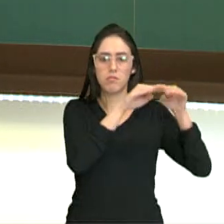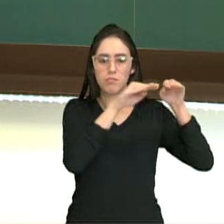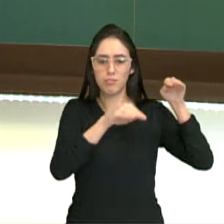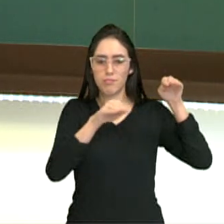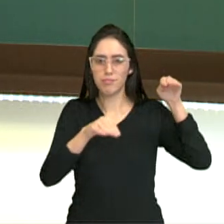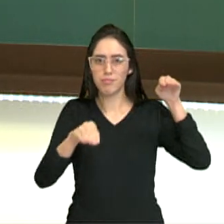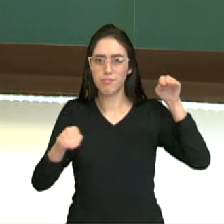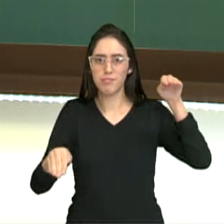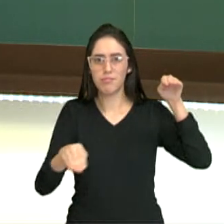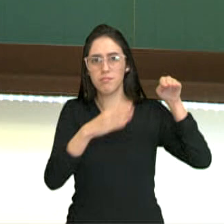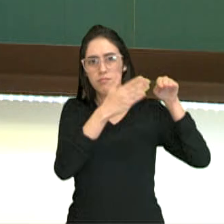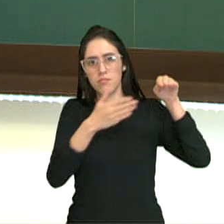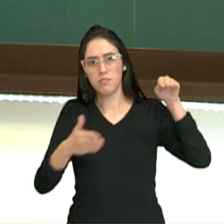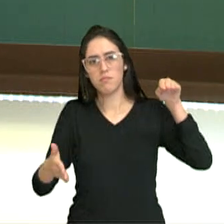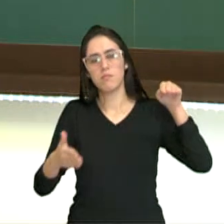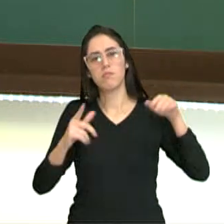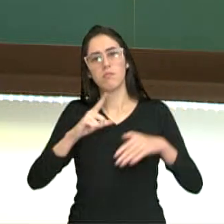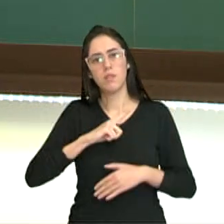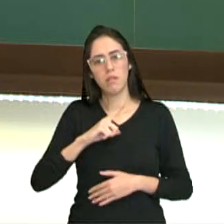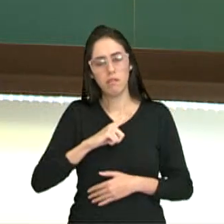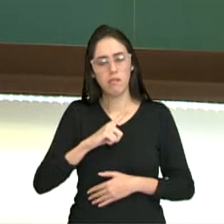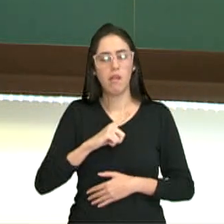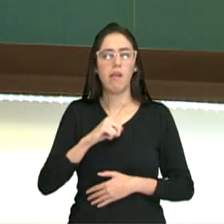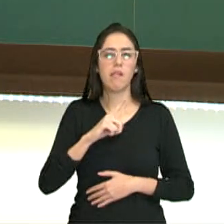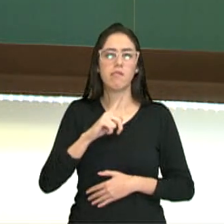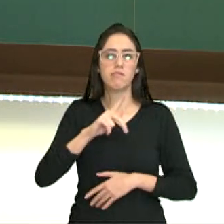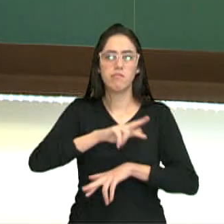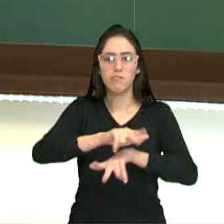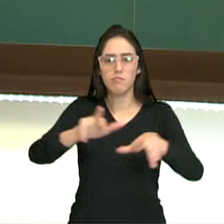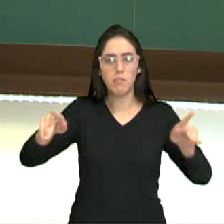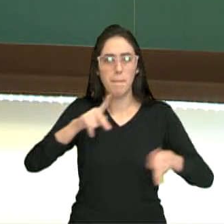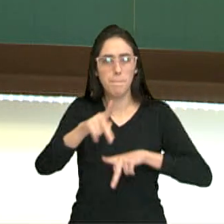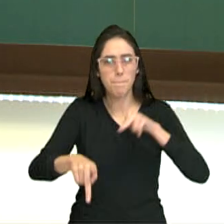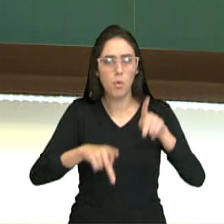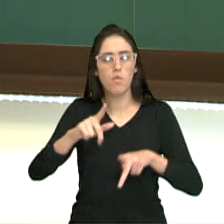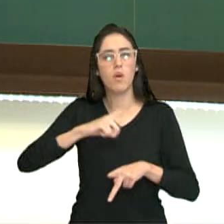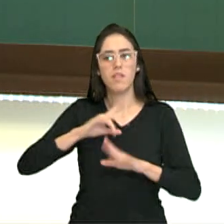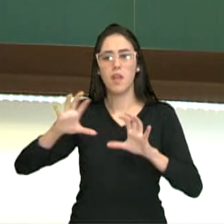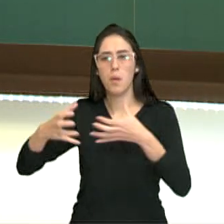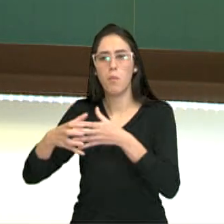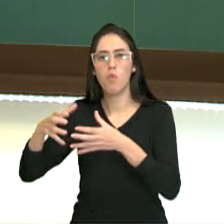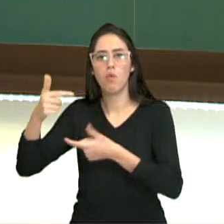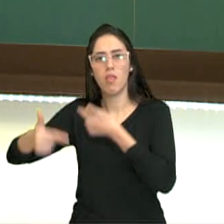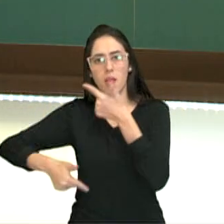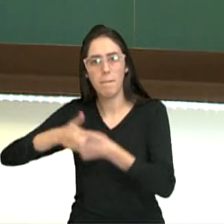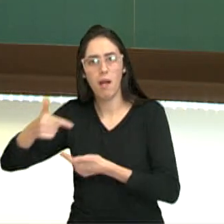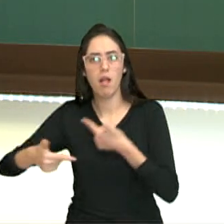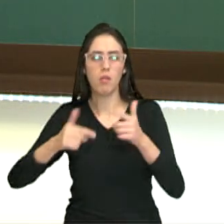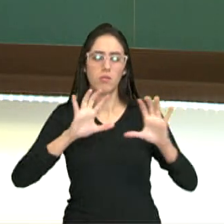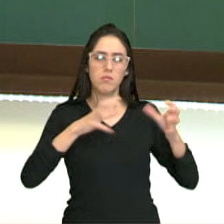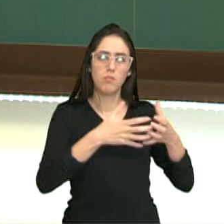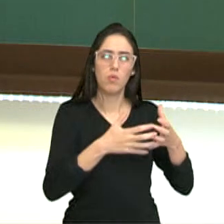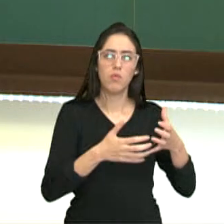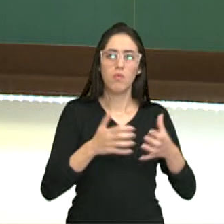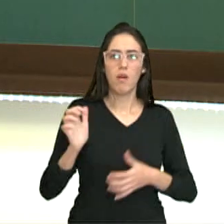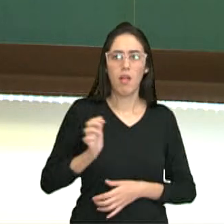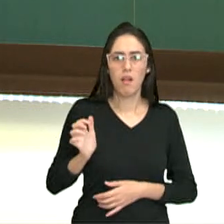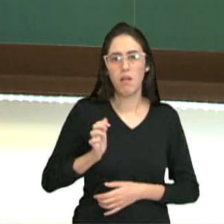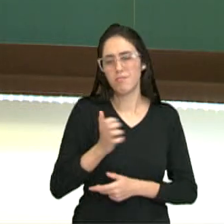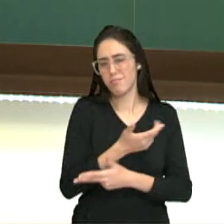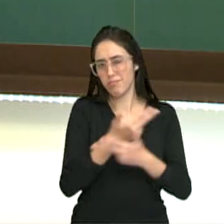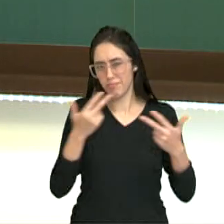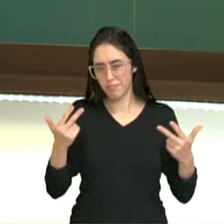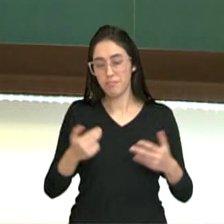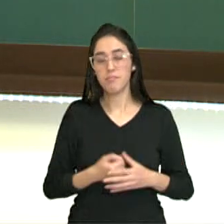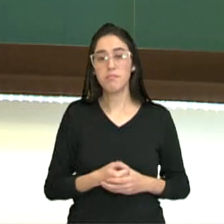bem delimitadas, as elites rurais, as classes trabalhadoras, ok? Então, além